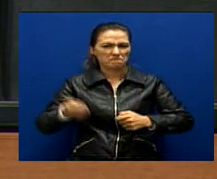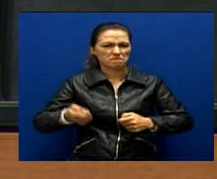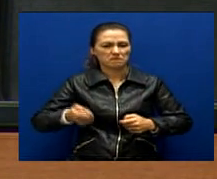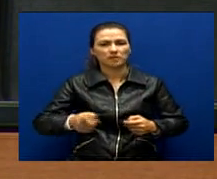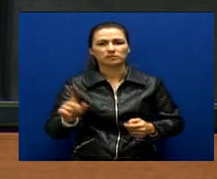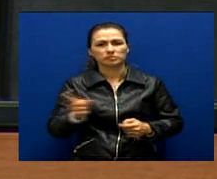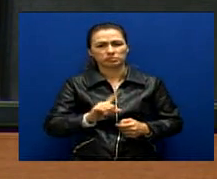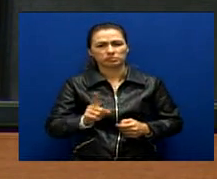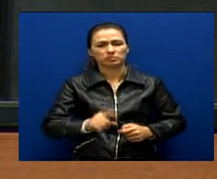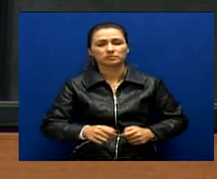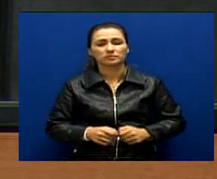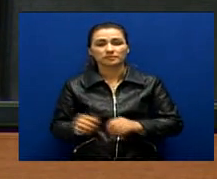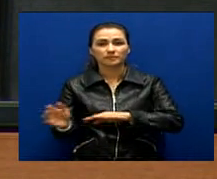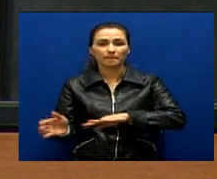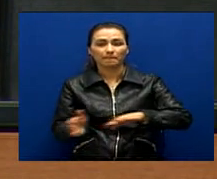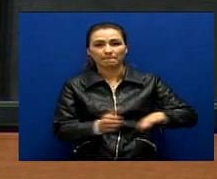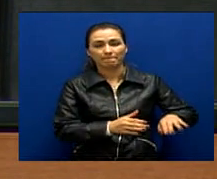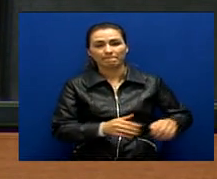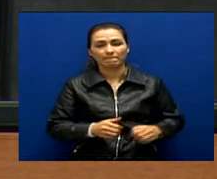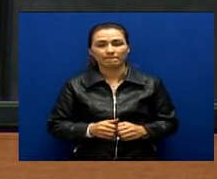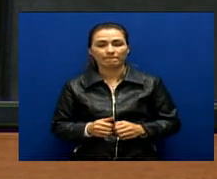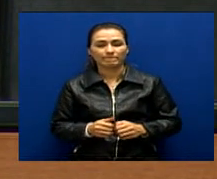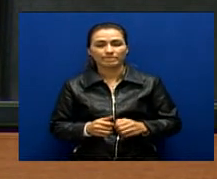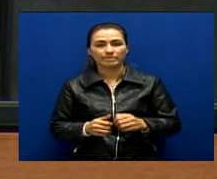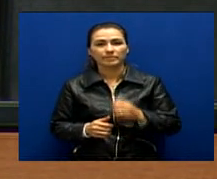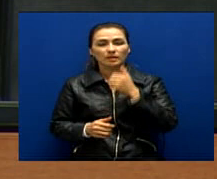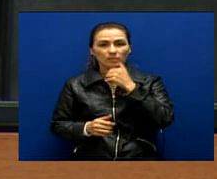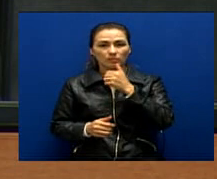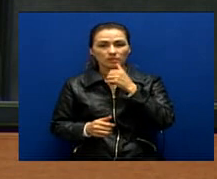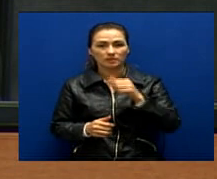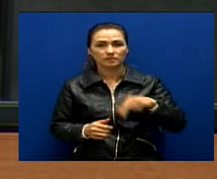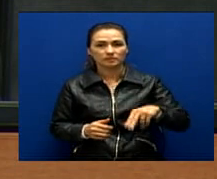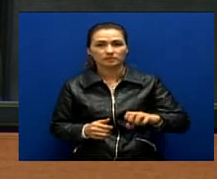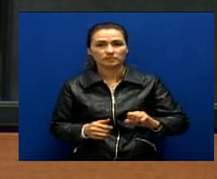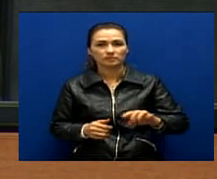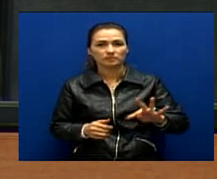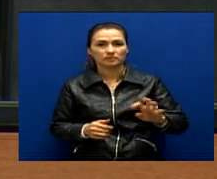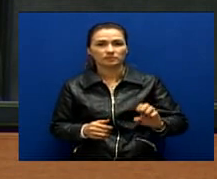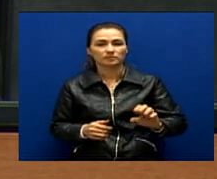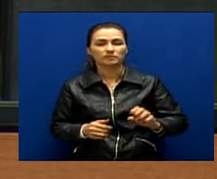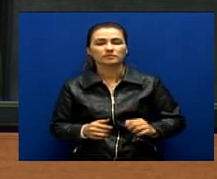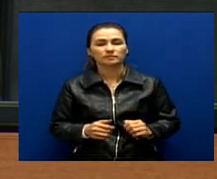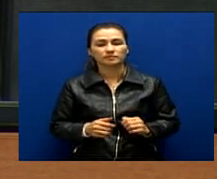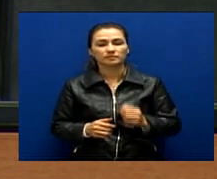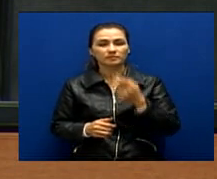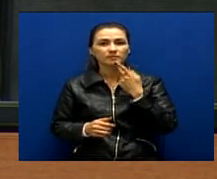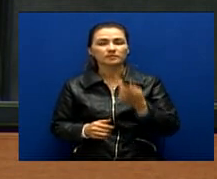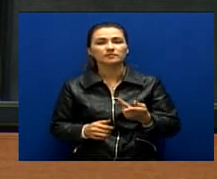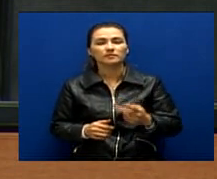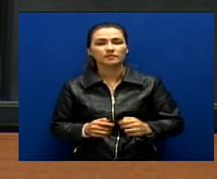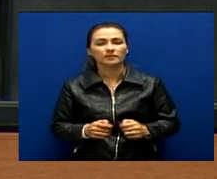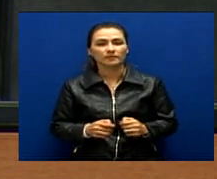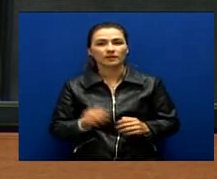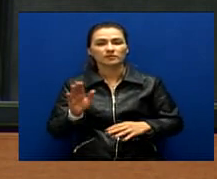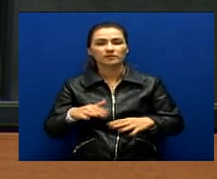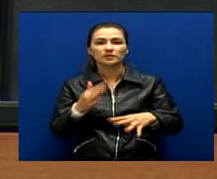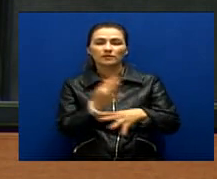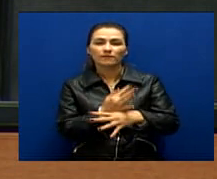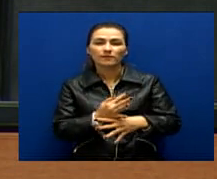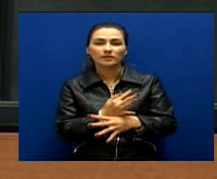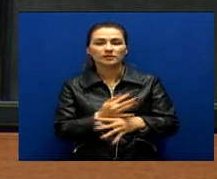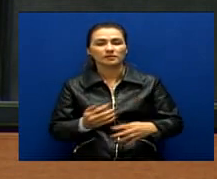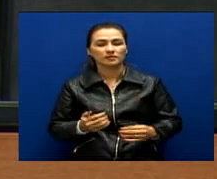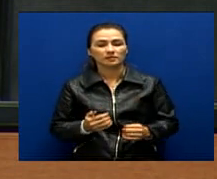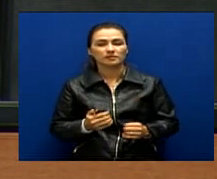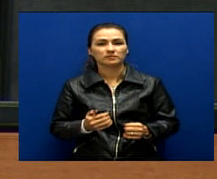coordenações para a mesa que é da net de brigadeiro tobias ela diz que em feriado ou ponto facultativo eo ps são